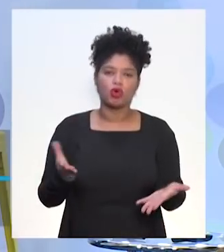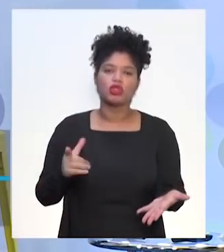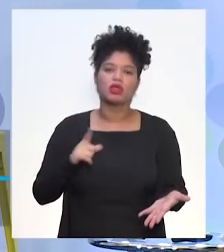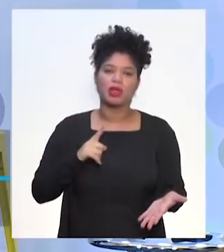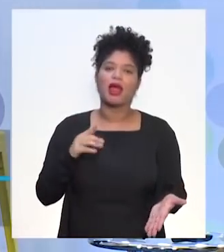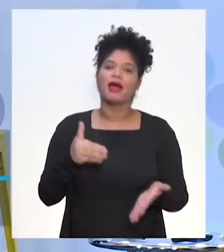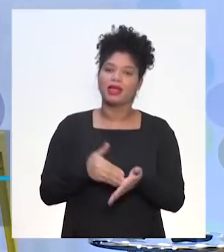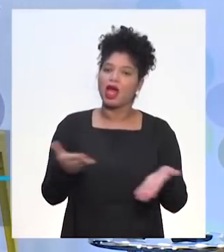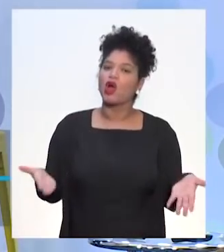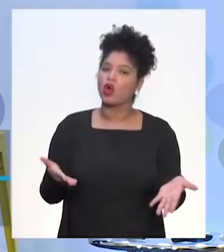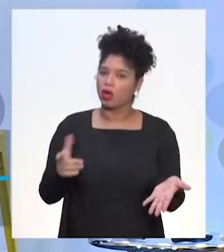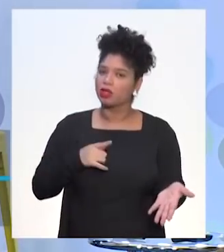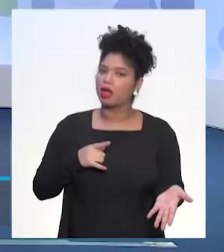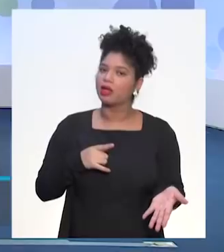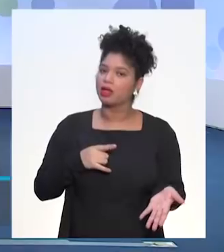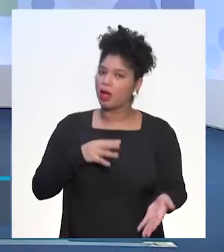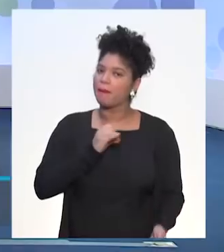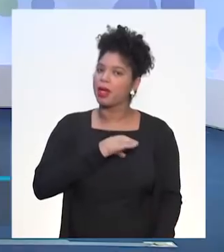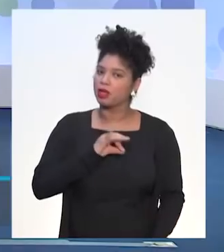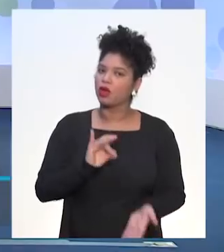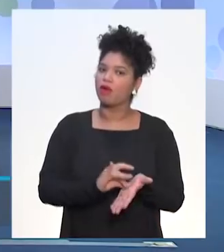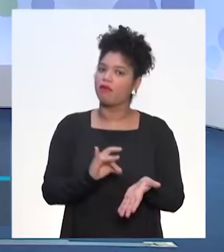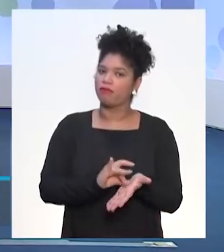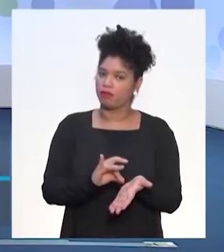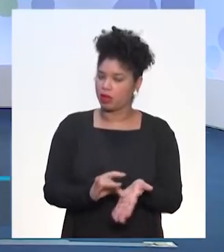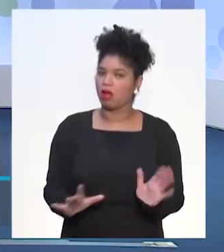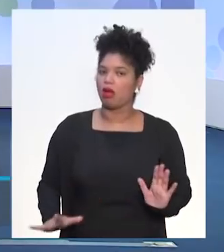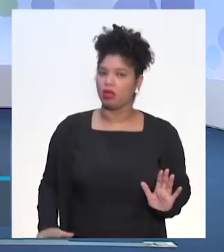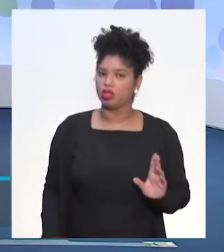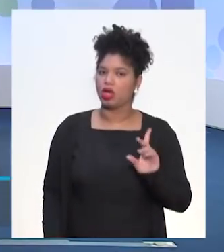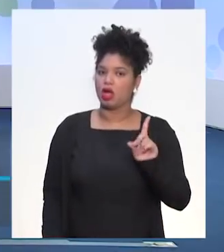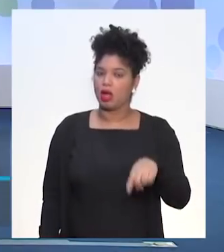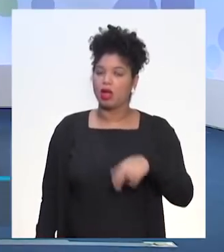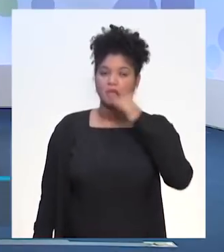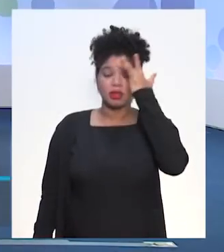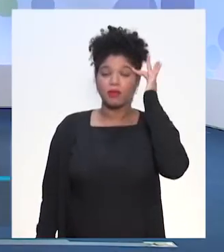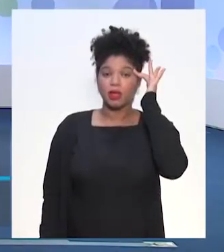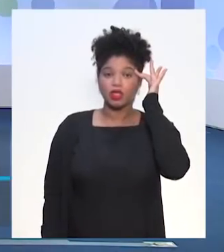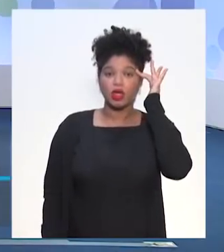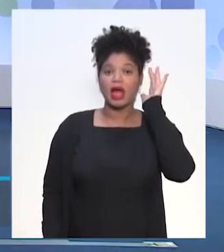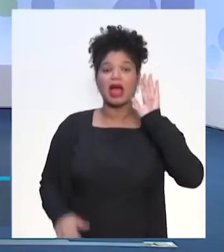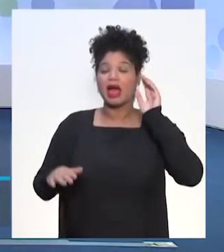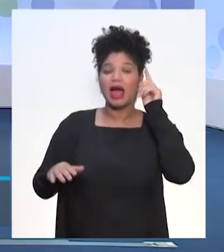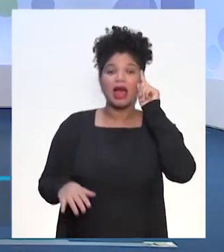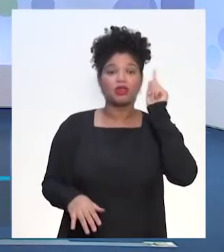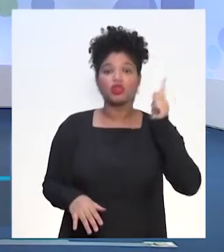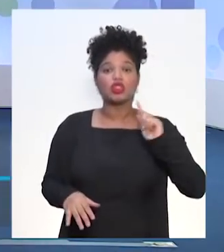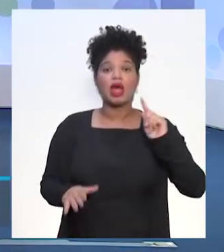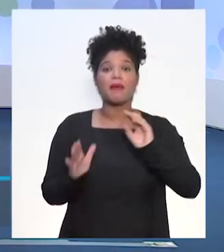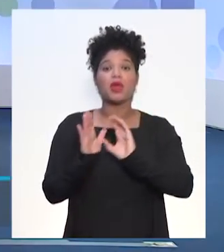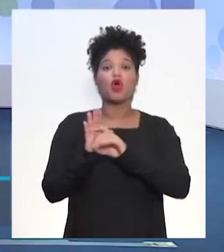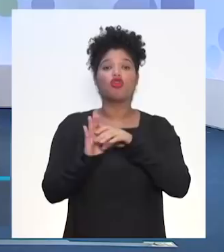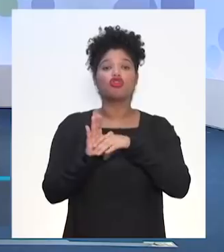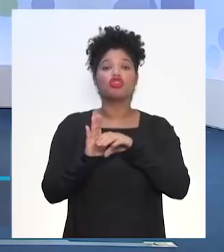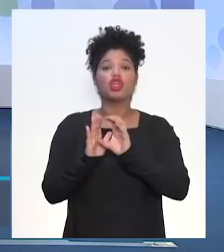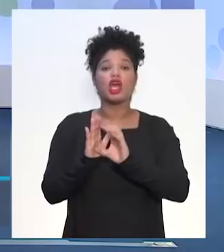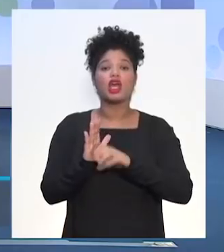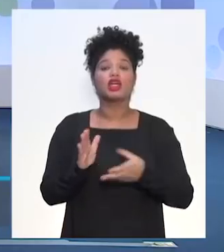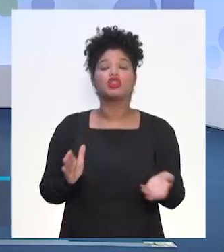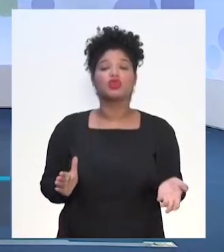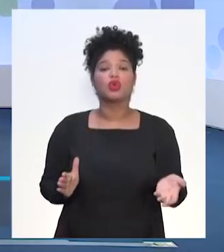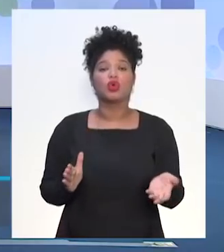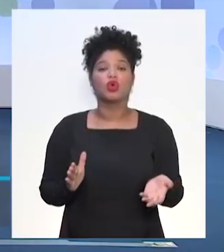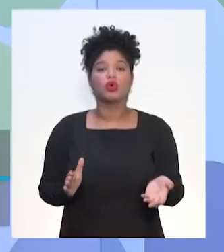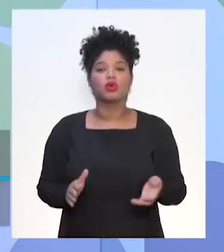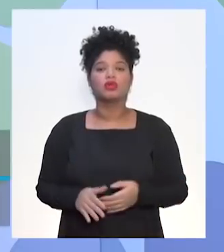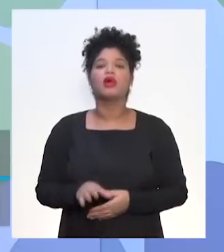vamos lembrar, é meio bicho-papão para muita gente que conceitualmente nem tem noção do que seja o comunismo. Eu acho que a